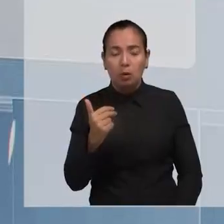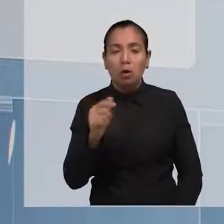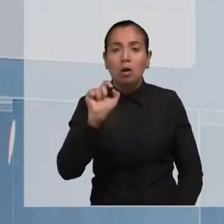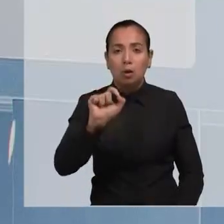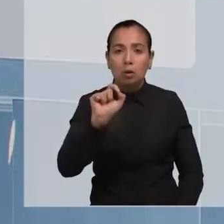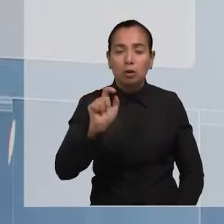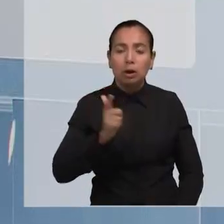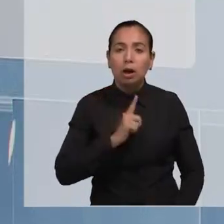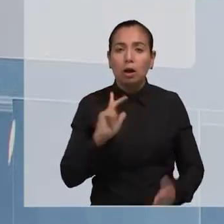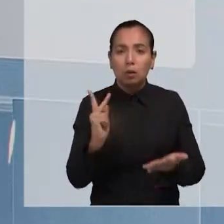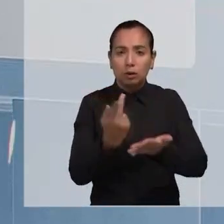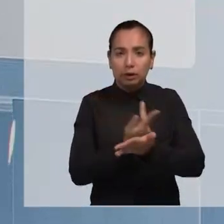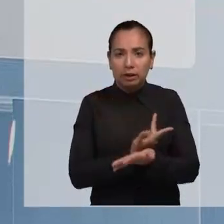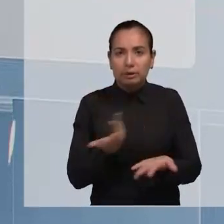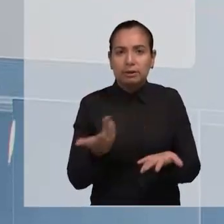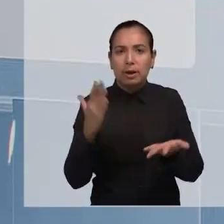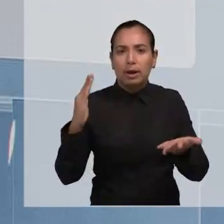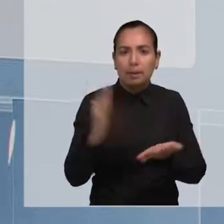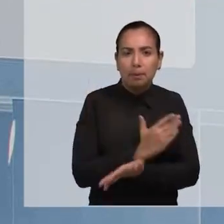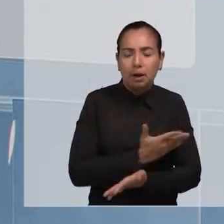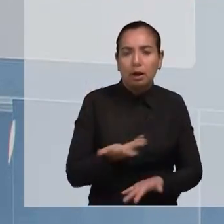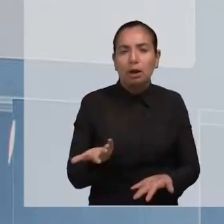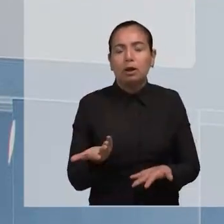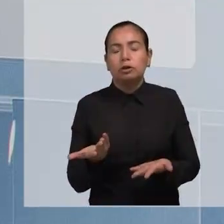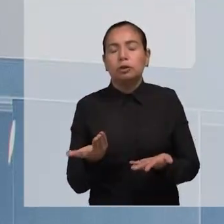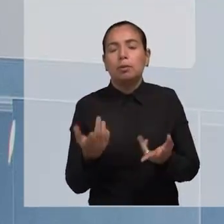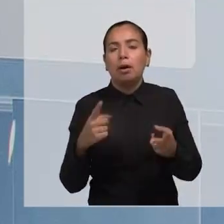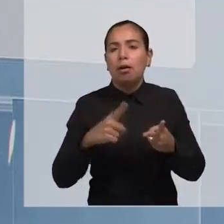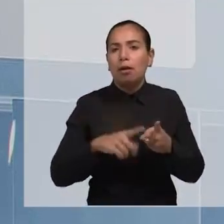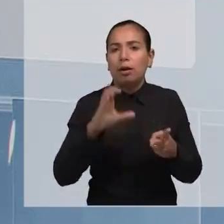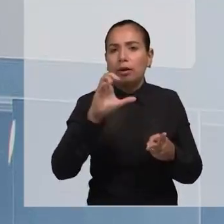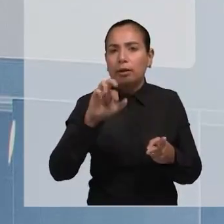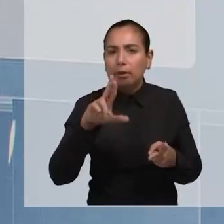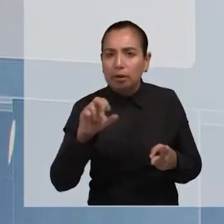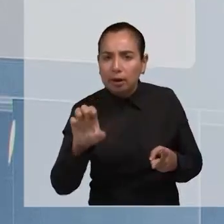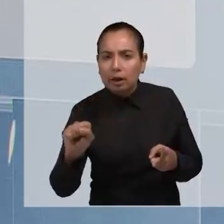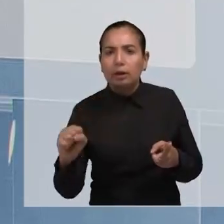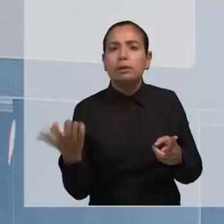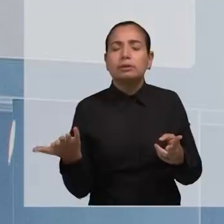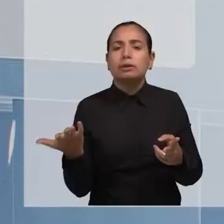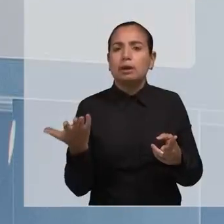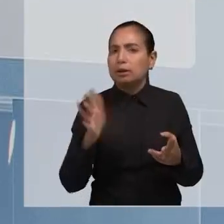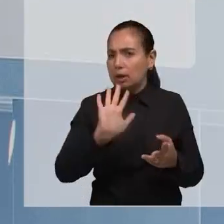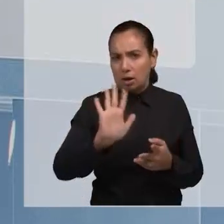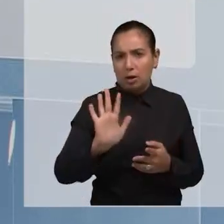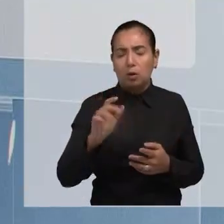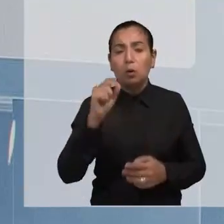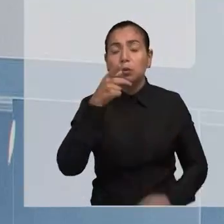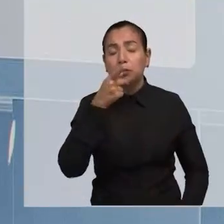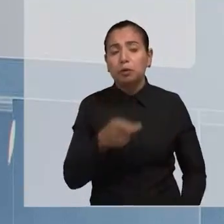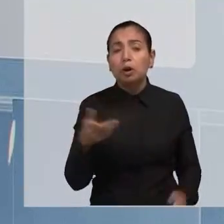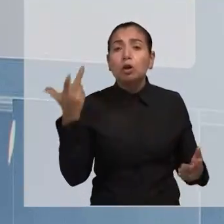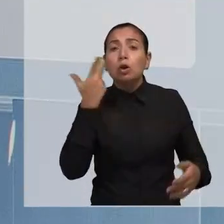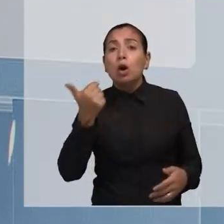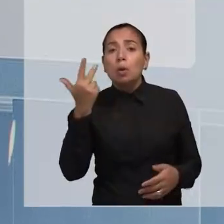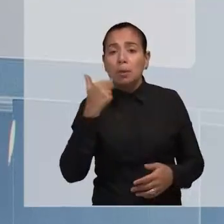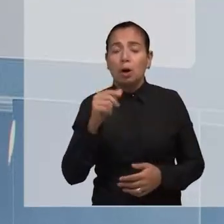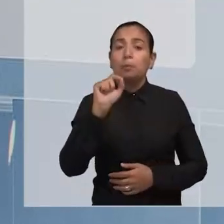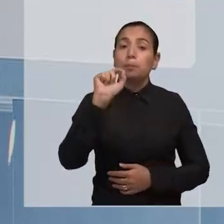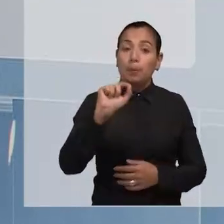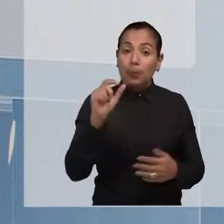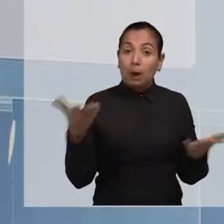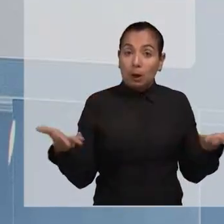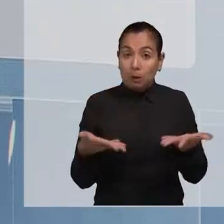aconteceu, impeachment, crise institucional, essas coisas todas, mas dentro do processo normal, quem está fortalecido para ir para o segundo turno hoje é Geraldo